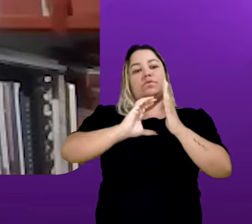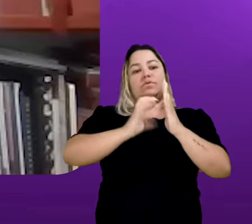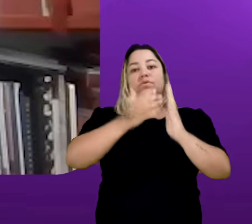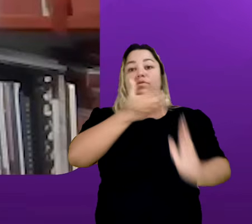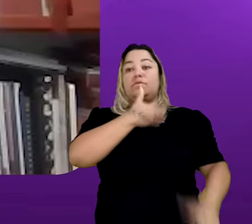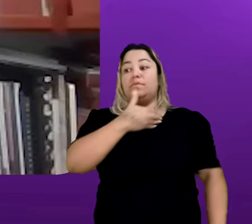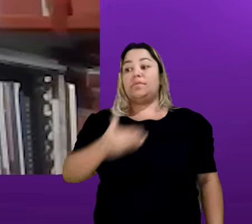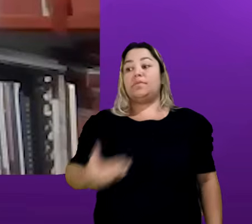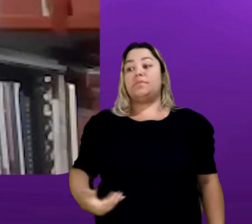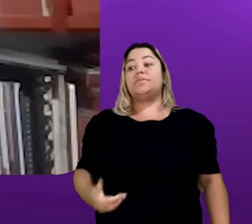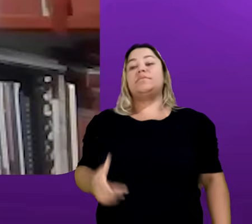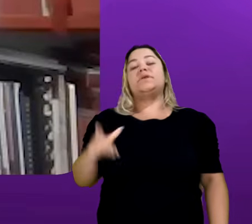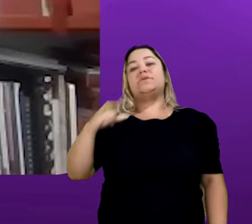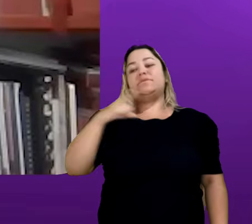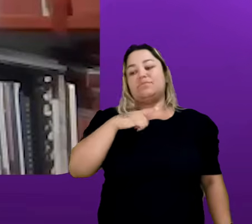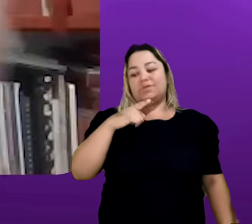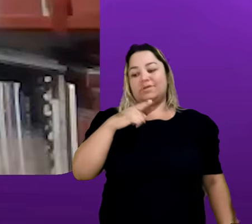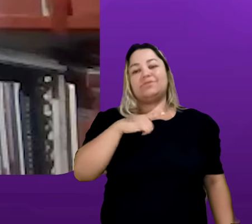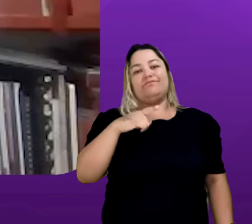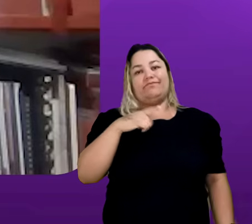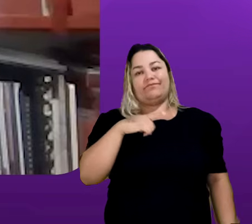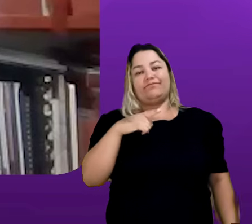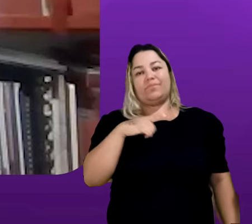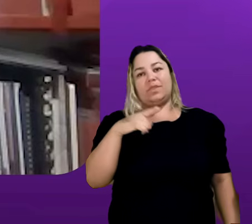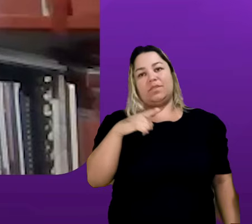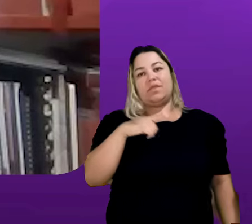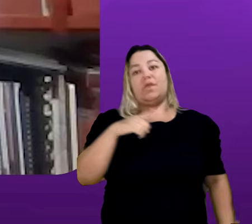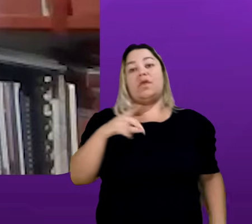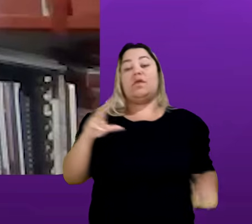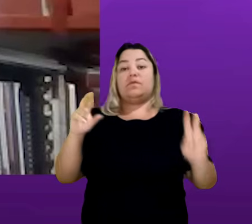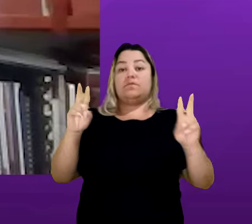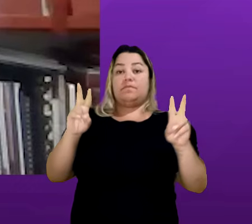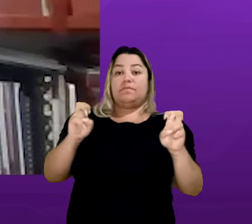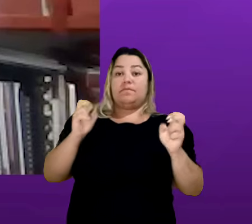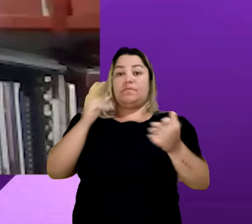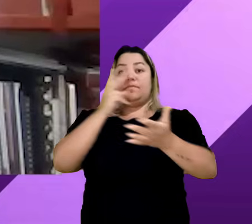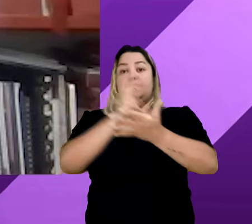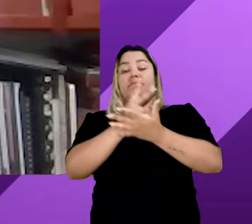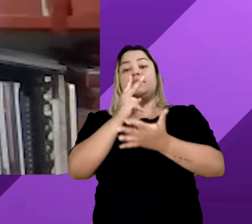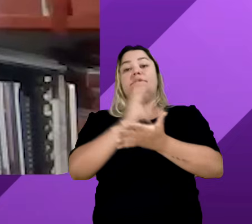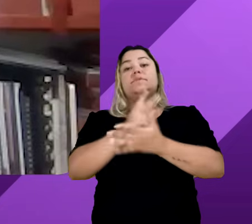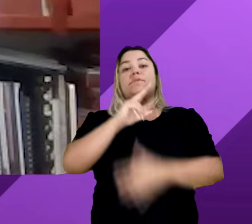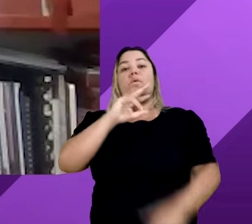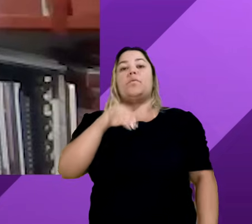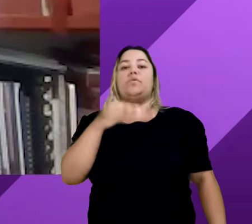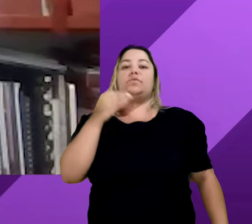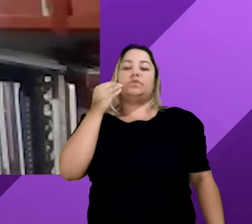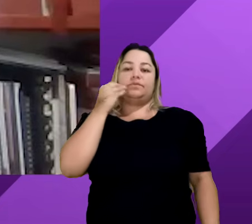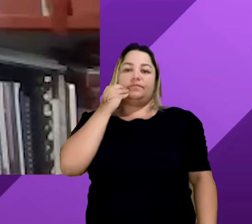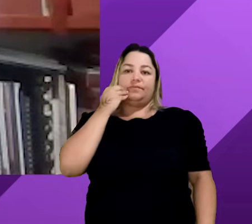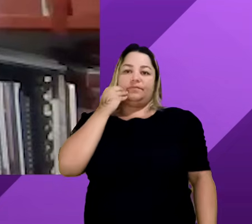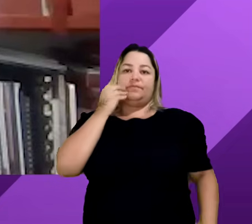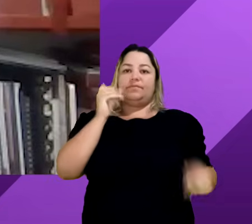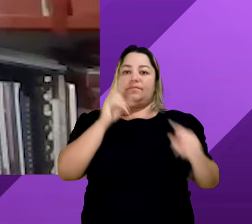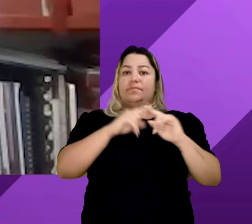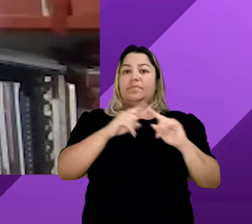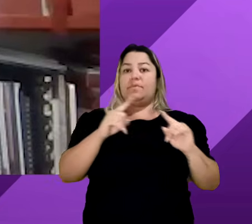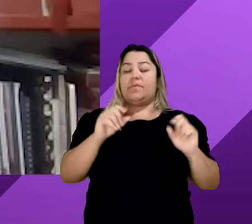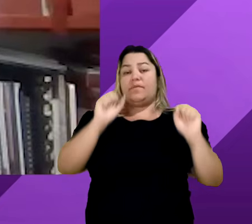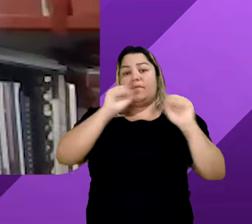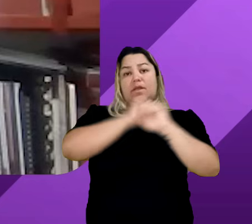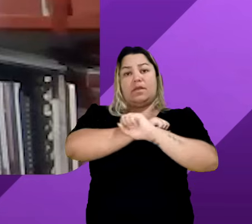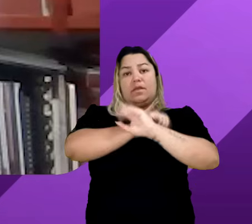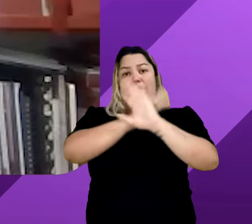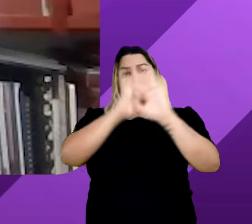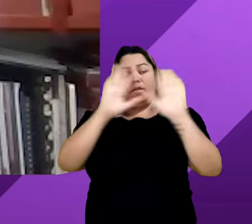tendo tido essa aspa, mesmo a oportunidade. Mas para ficar bem mais claro, é